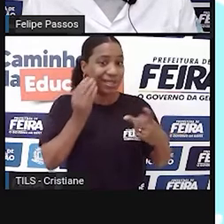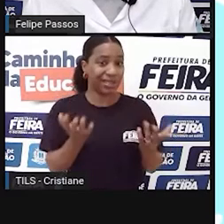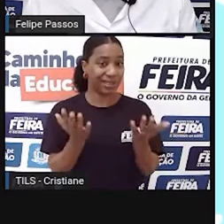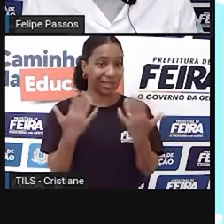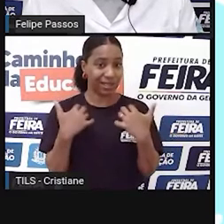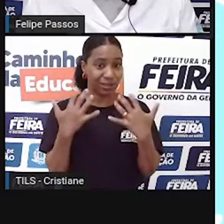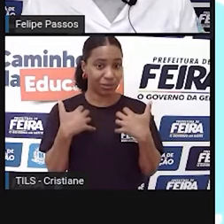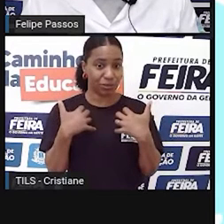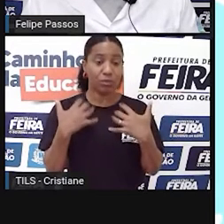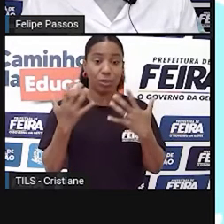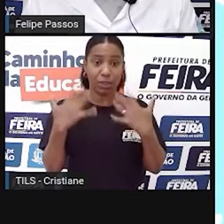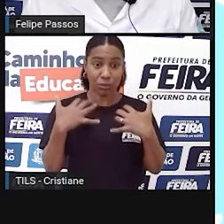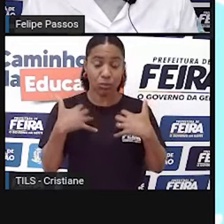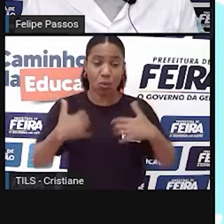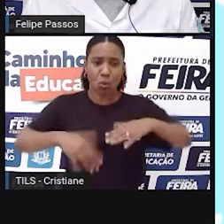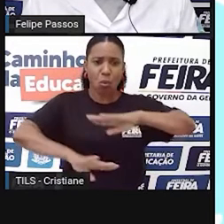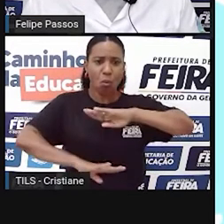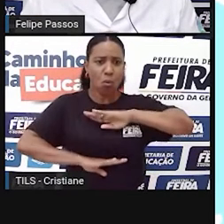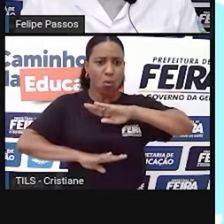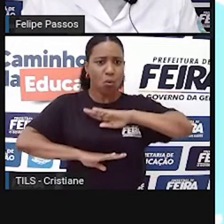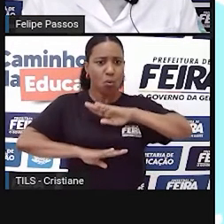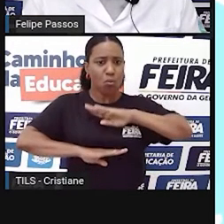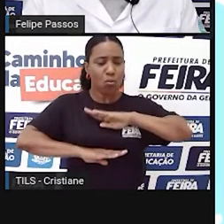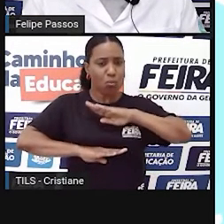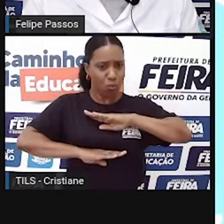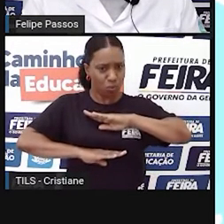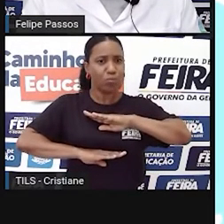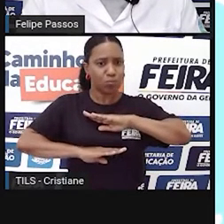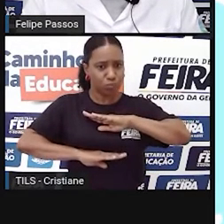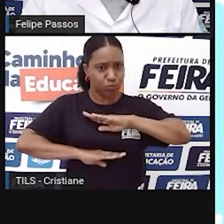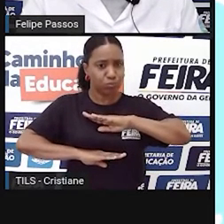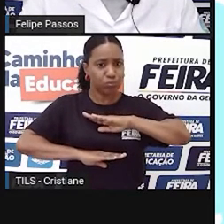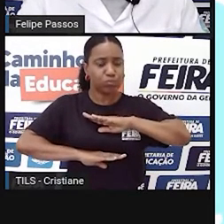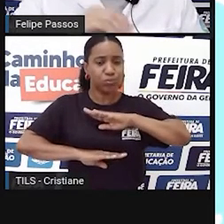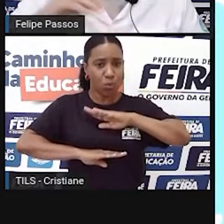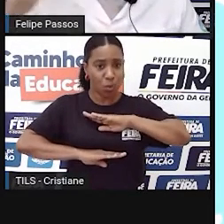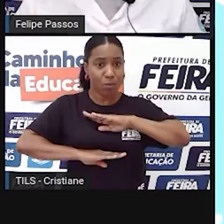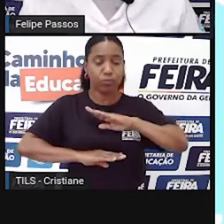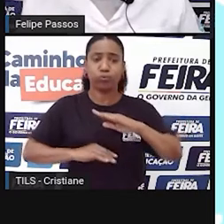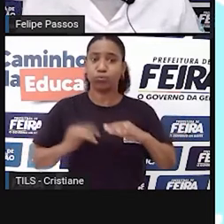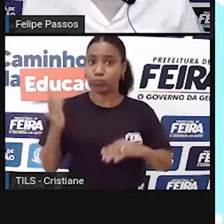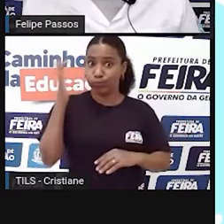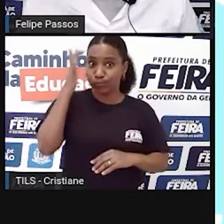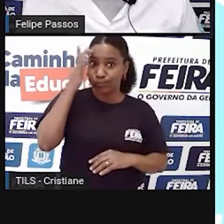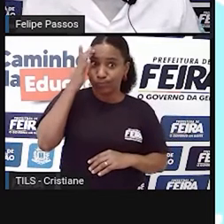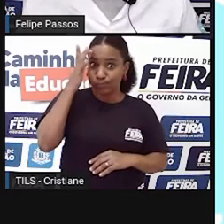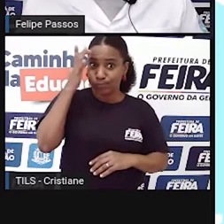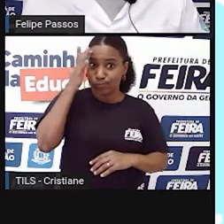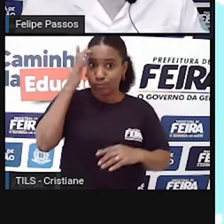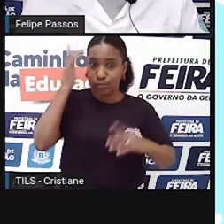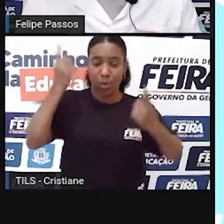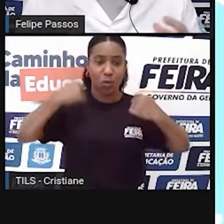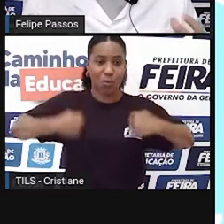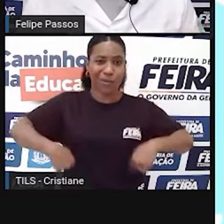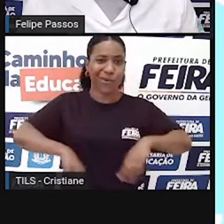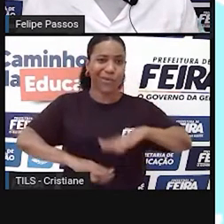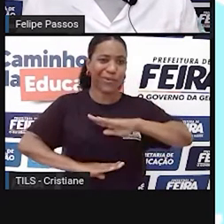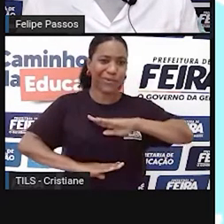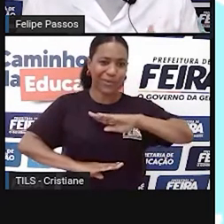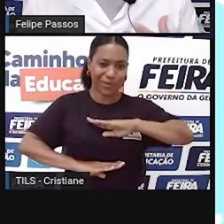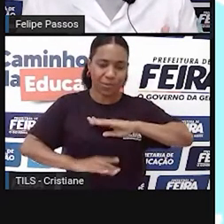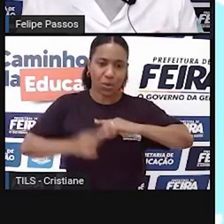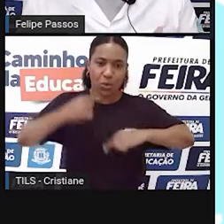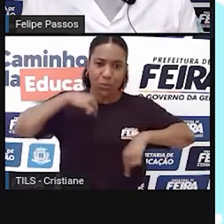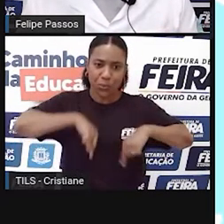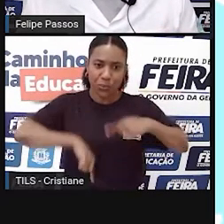O que é maturação? É sair de um estado imaturo para um estado maduro, onde o corpo está